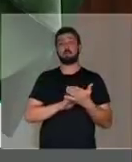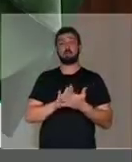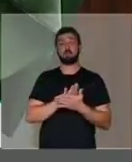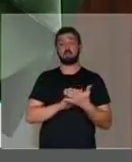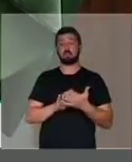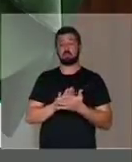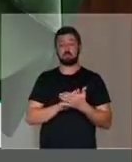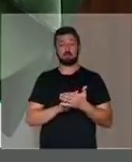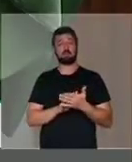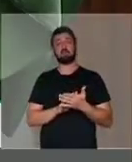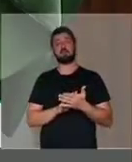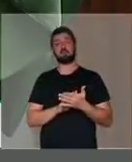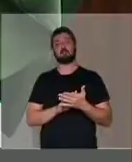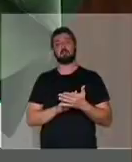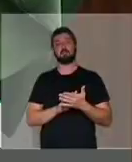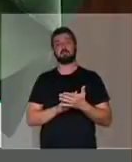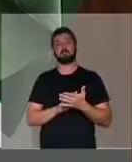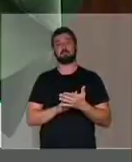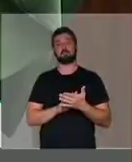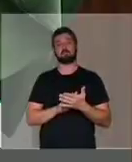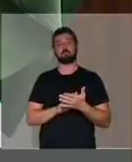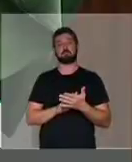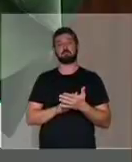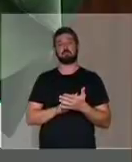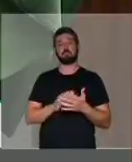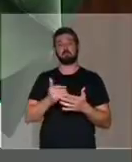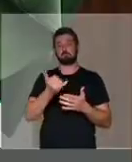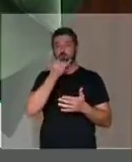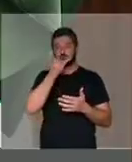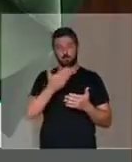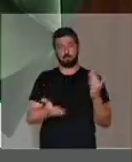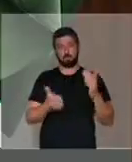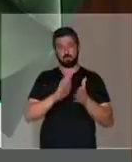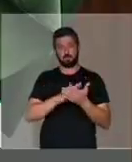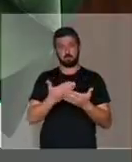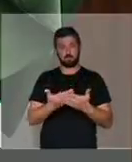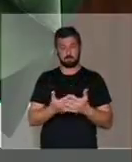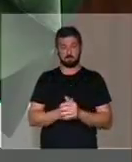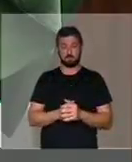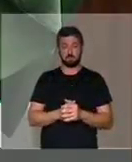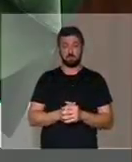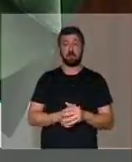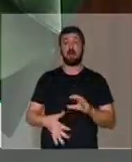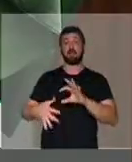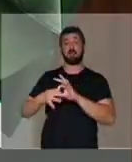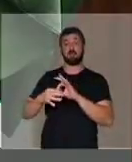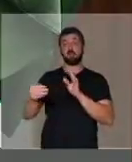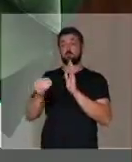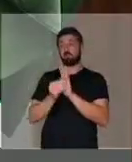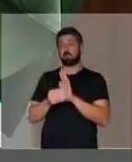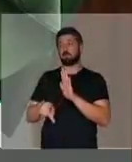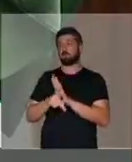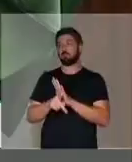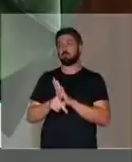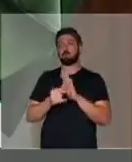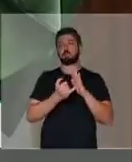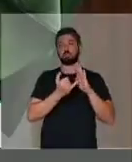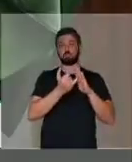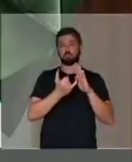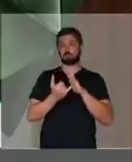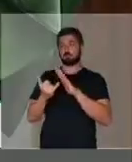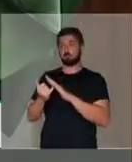eficaz, seja em razão da falta de continuidade ou da falta de integração entre os órgãos. É notório a